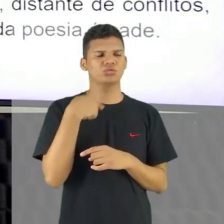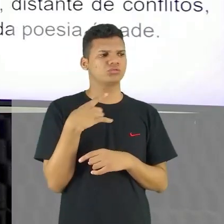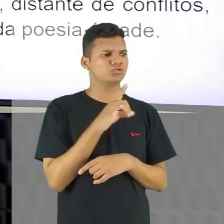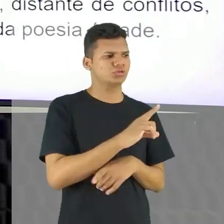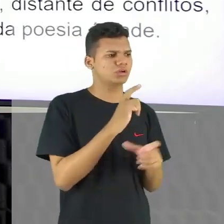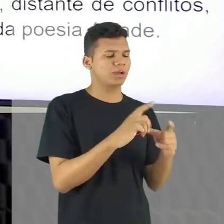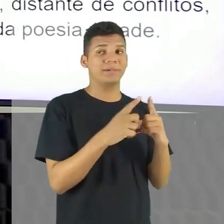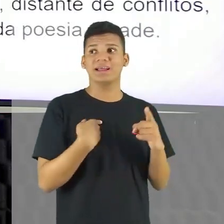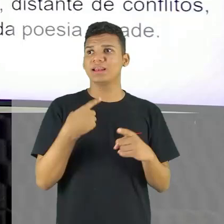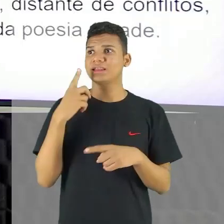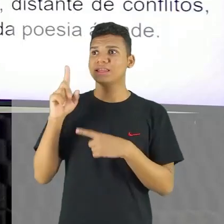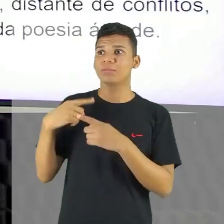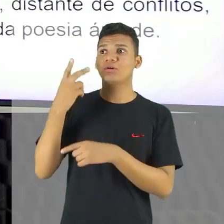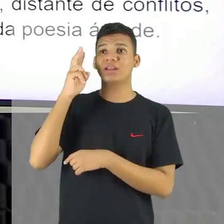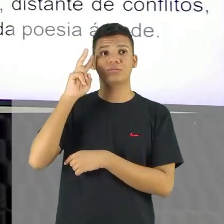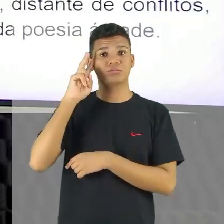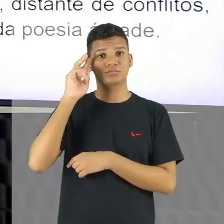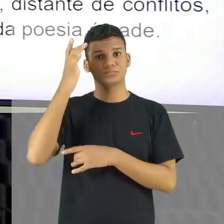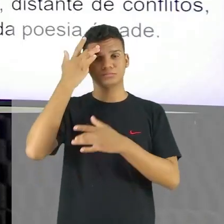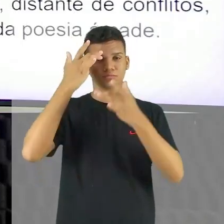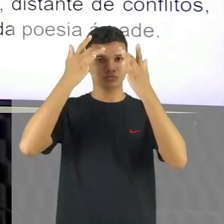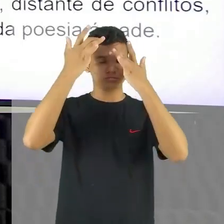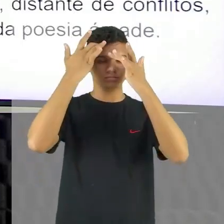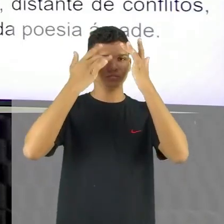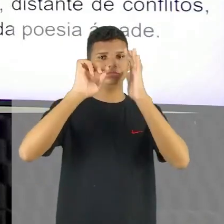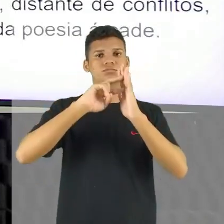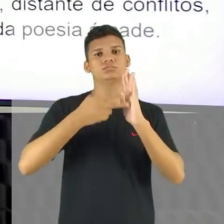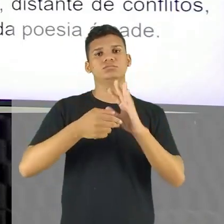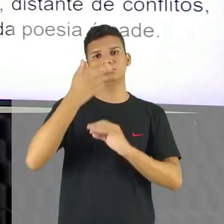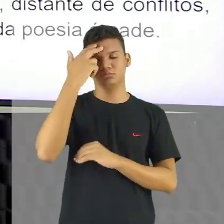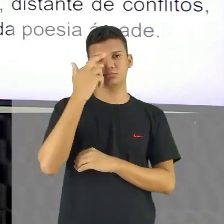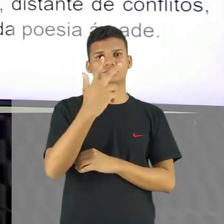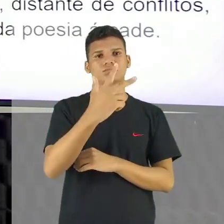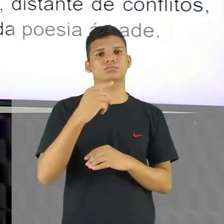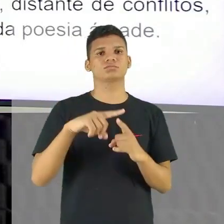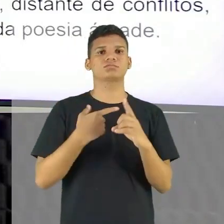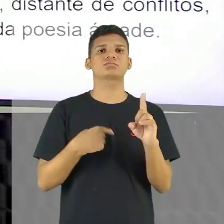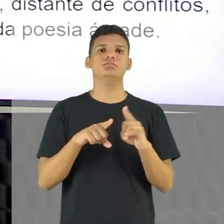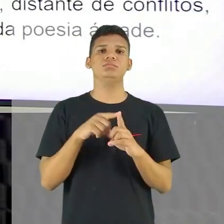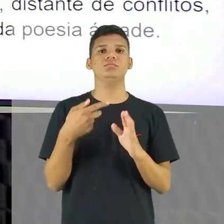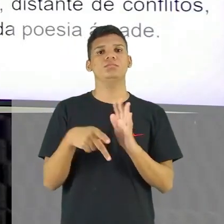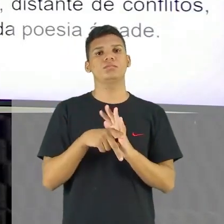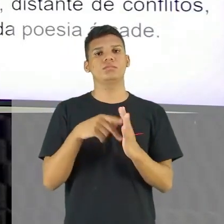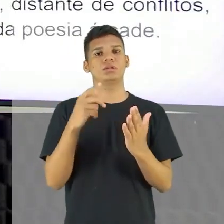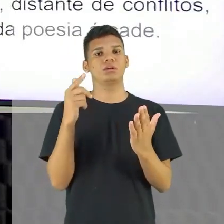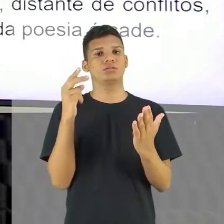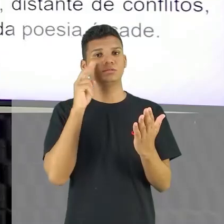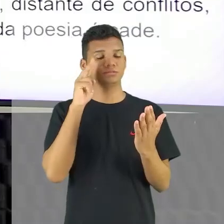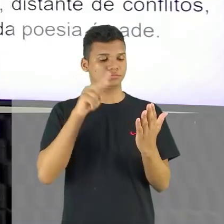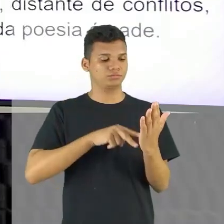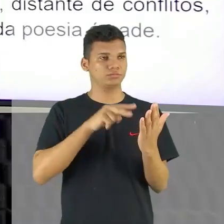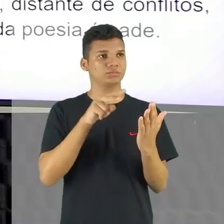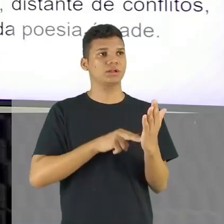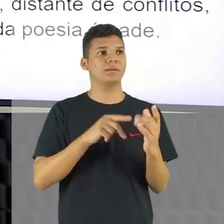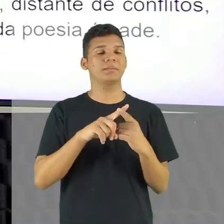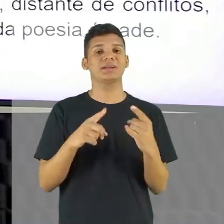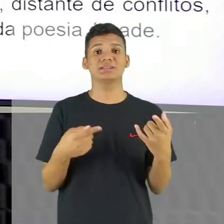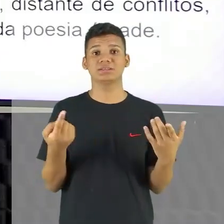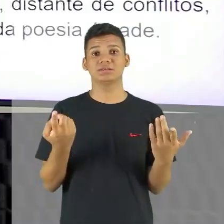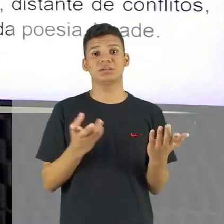e tem as suas memórias? Então eu tenho memória, história, Inconfidência Mineira, e literatura. Porque nessa